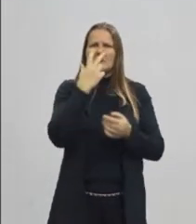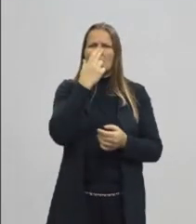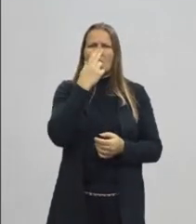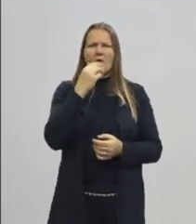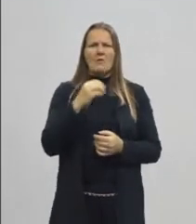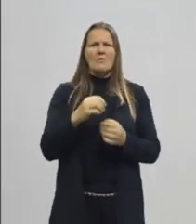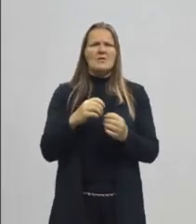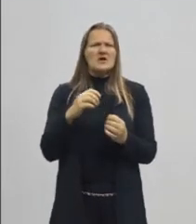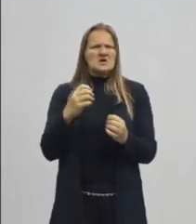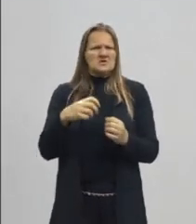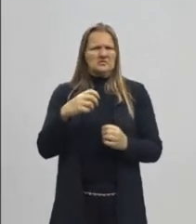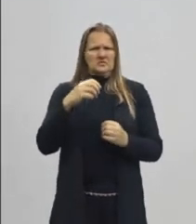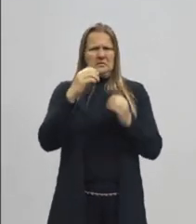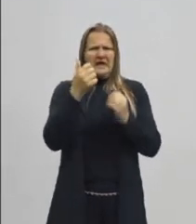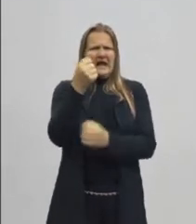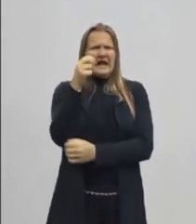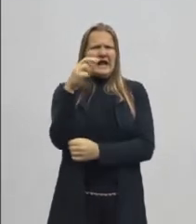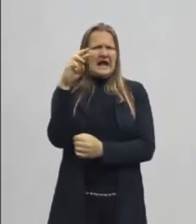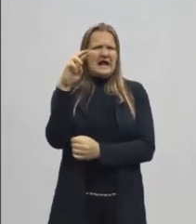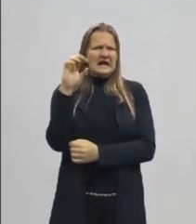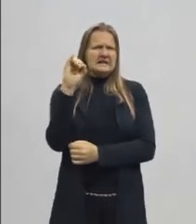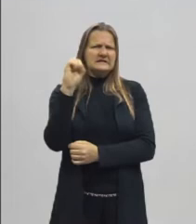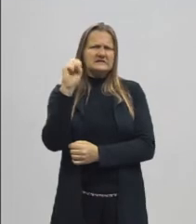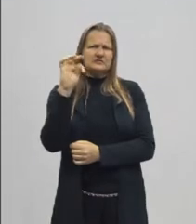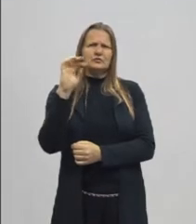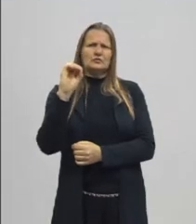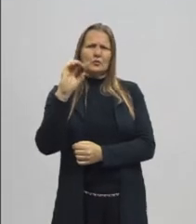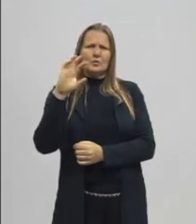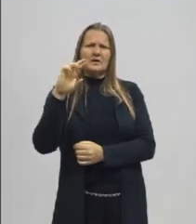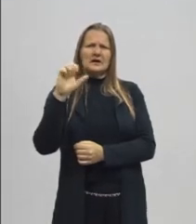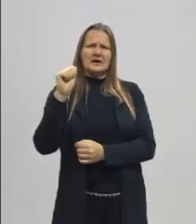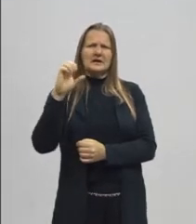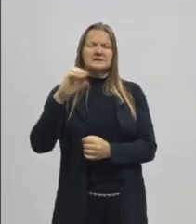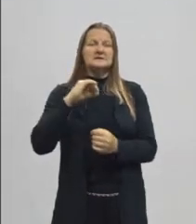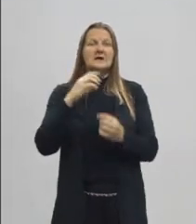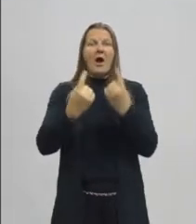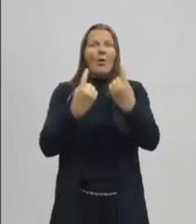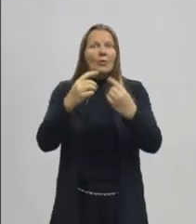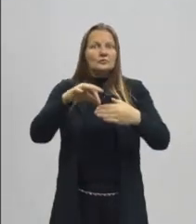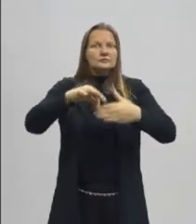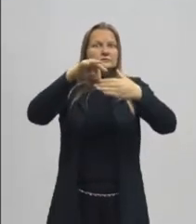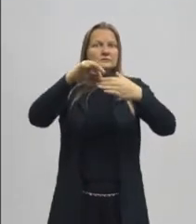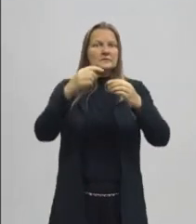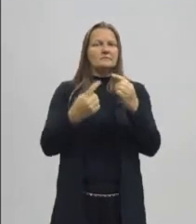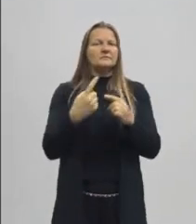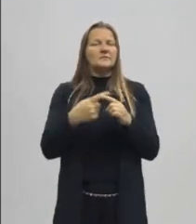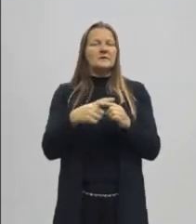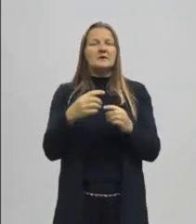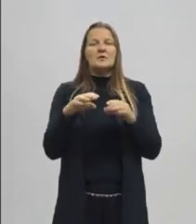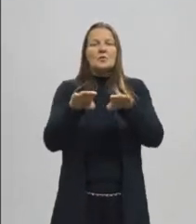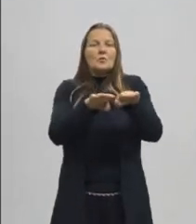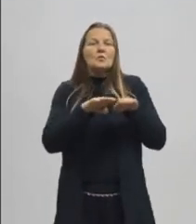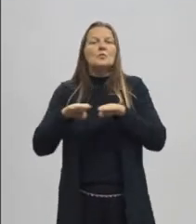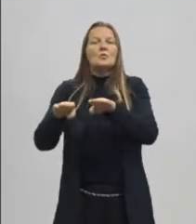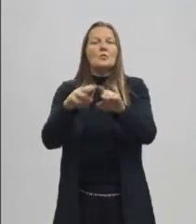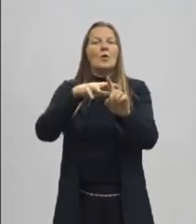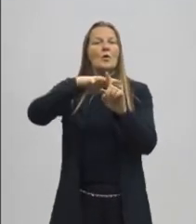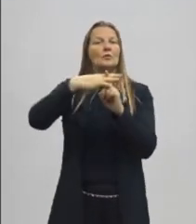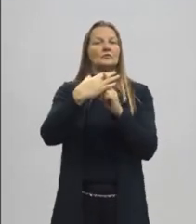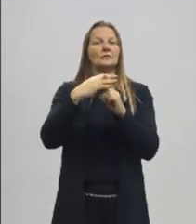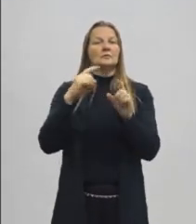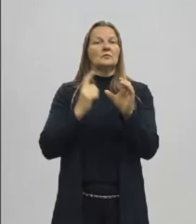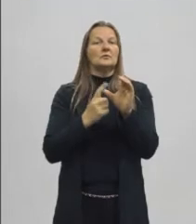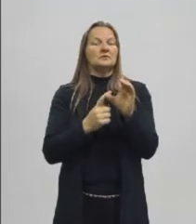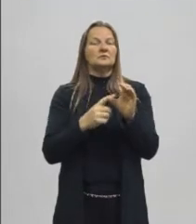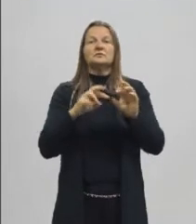plutocracia uma aristocracia um governo de poucos que é muito diferente da ideia do socialismo e do